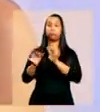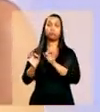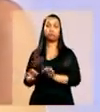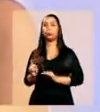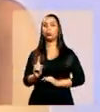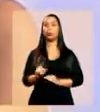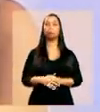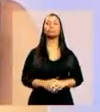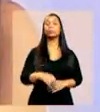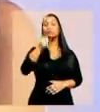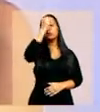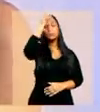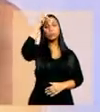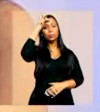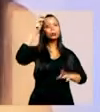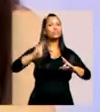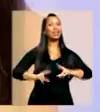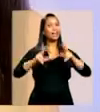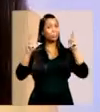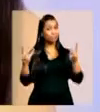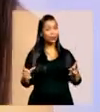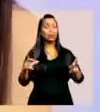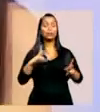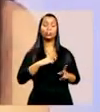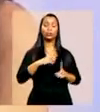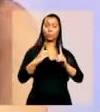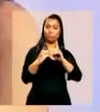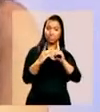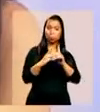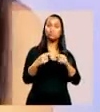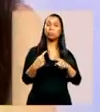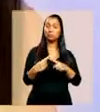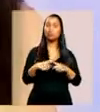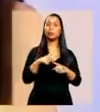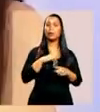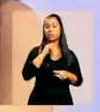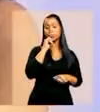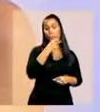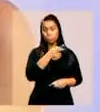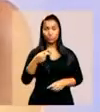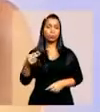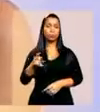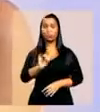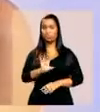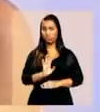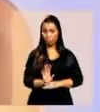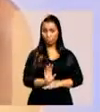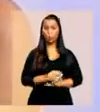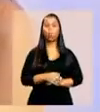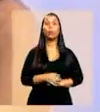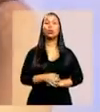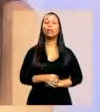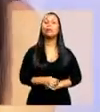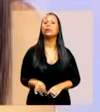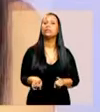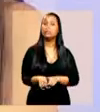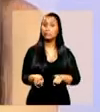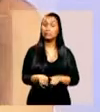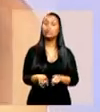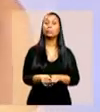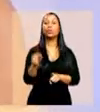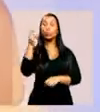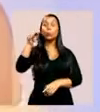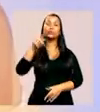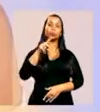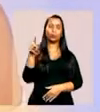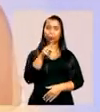mesmo. Isso. No município, é um pouquinho diferente esse atendimento. Ele vai de 2 semanas apenas e também serão